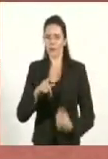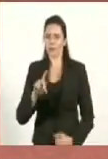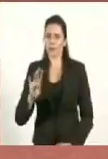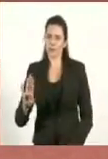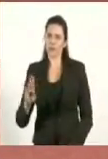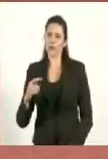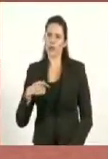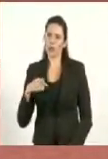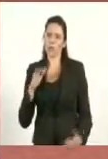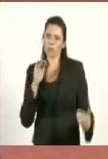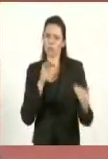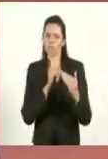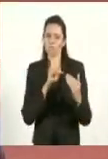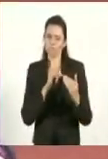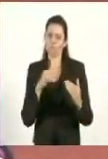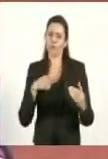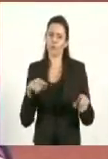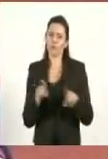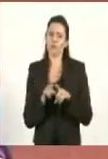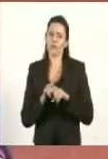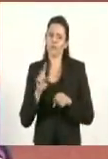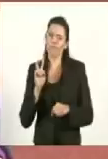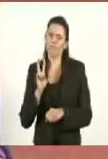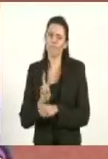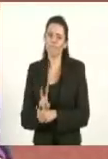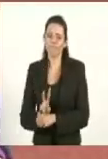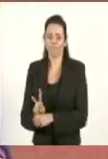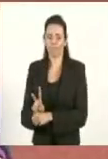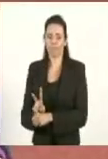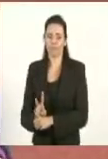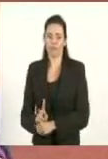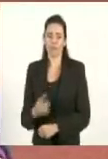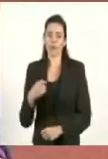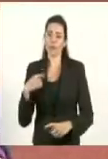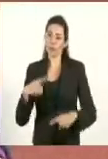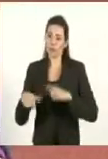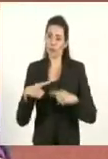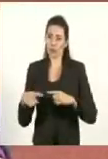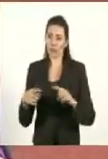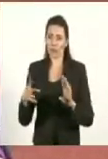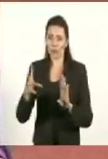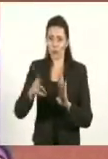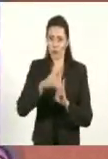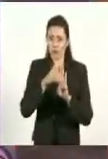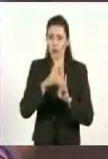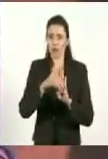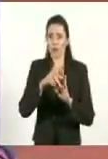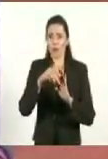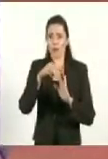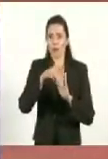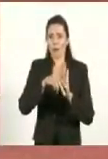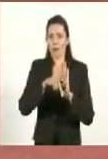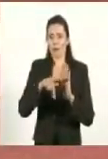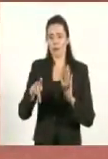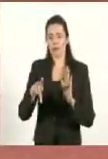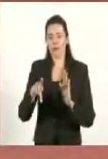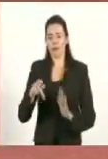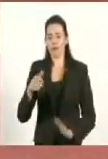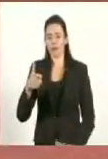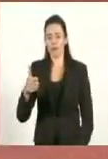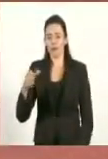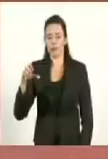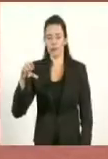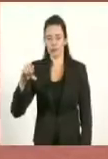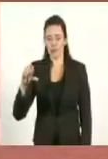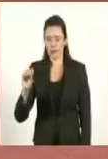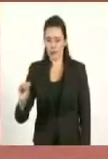nos propomos aqui rediscutir a emenda provisória 197 e 198, foi no intuito, de fato, e de direito,